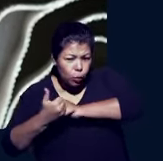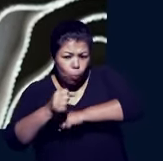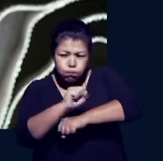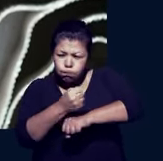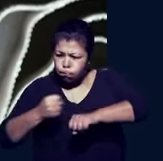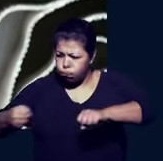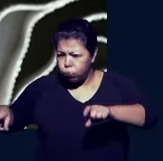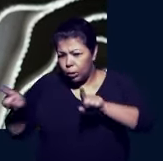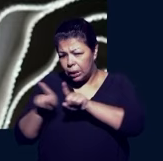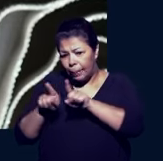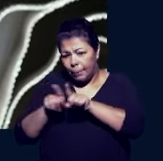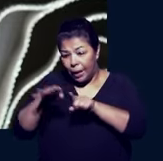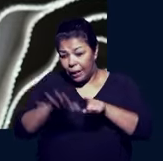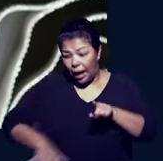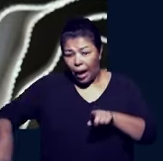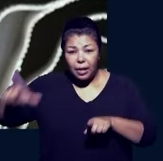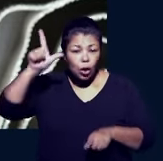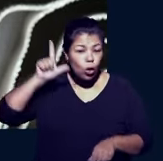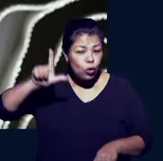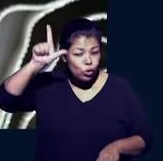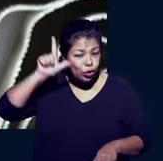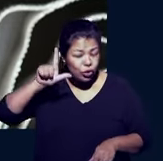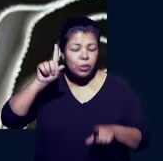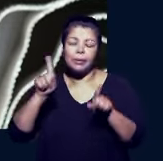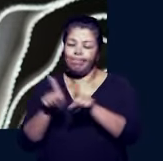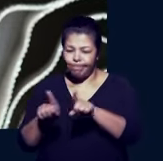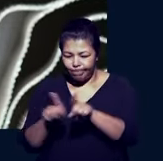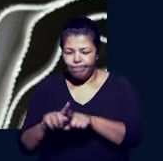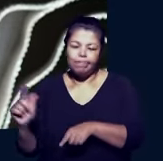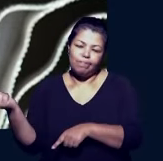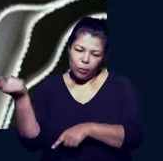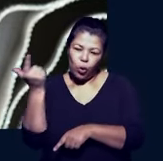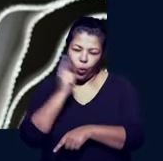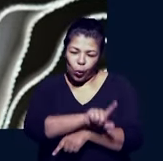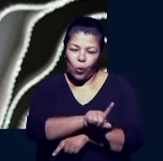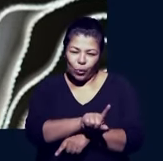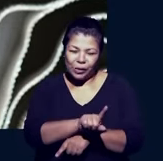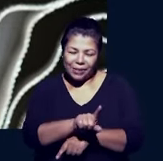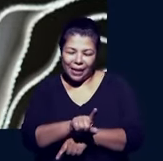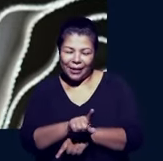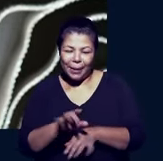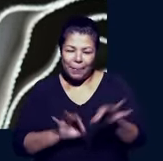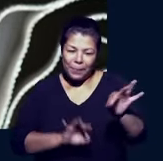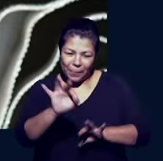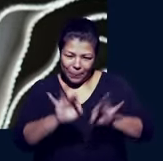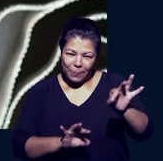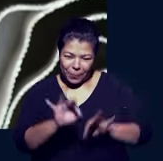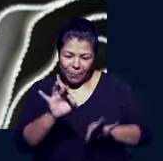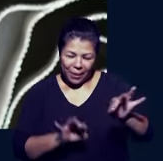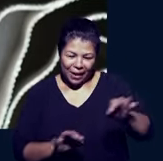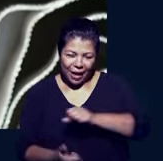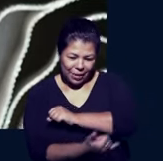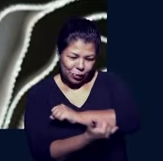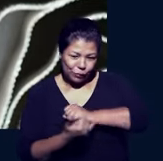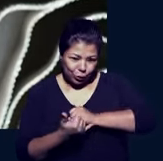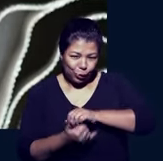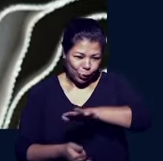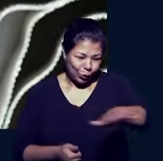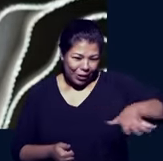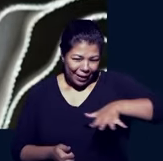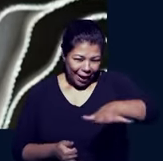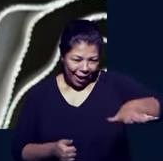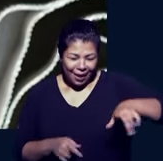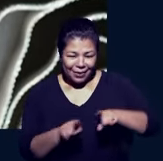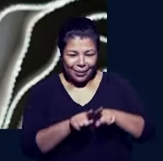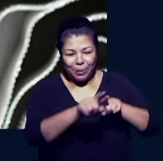aquele volume num determinado período da safra e não distribuir ao longo do ano você requer uma infraestrutura muito maior Então essa lógica que deveria Se inverter